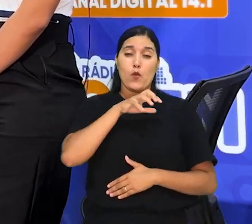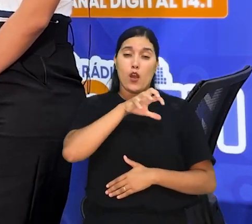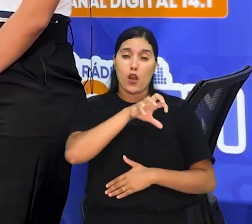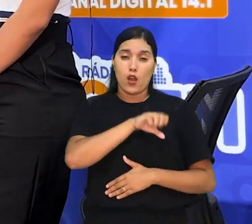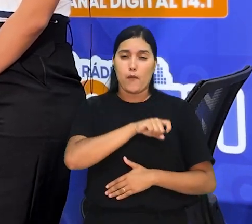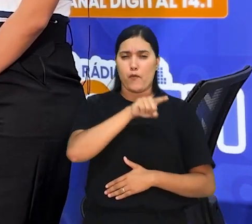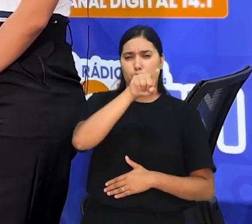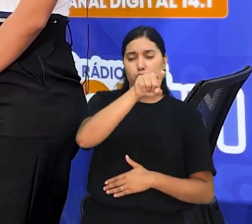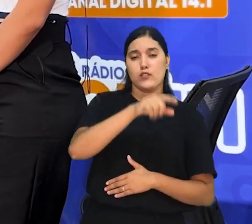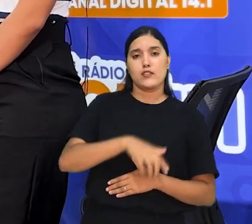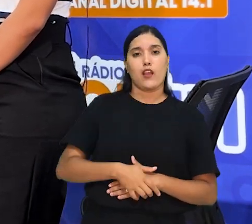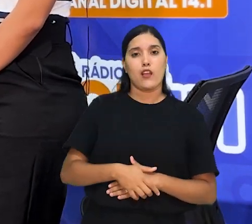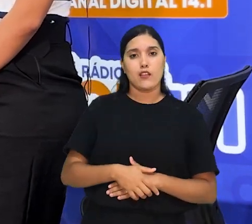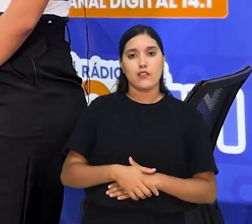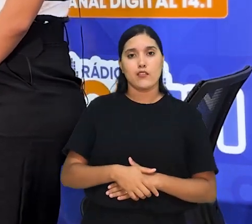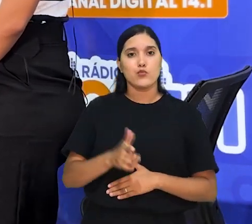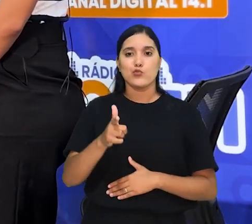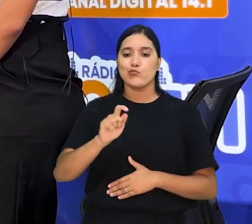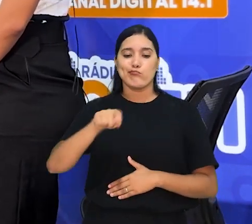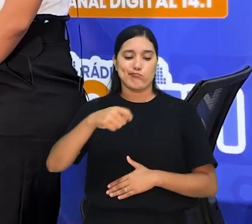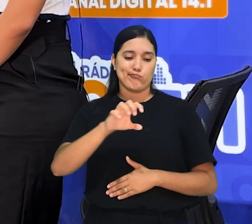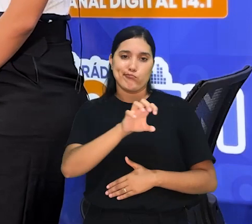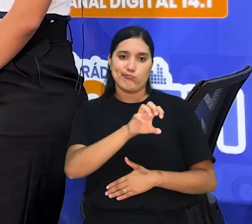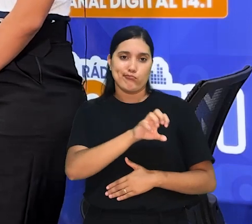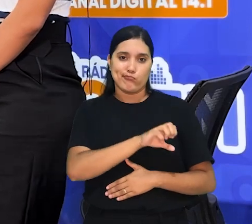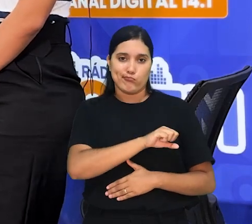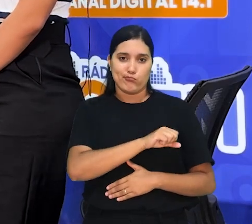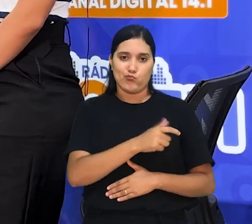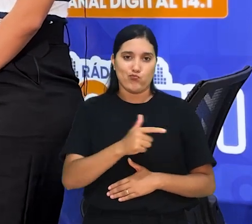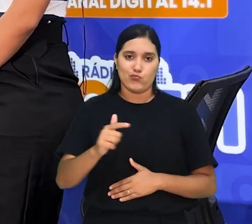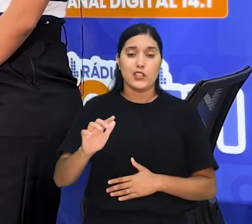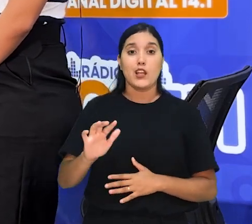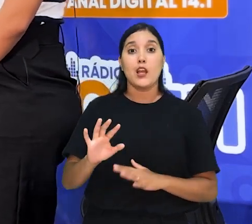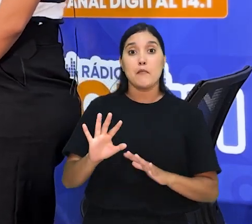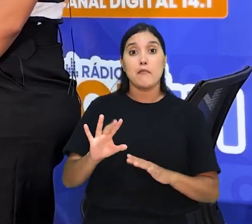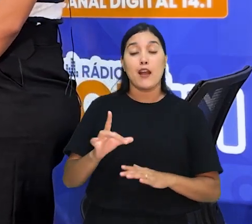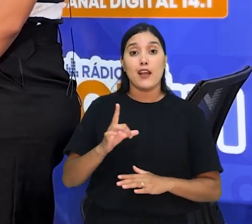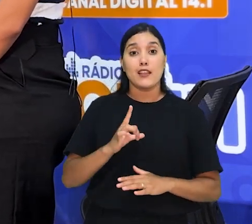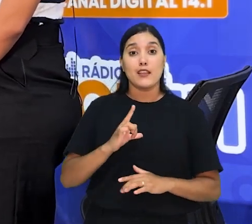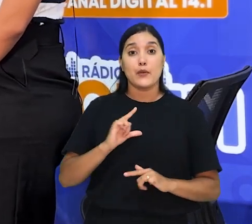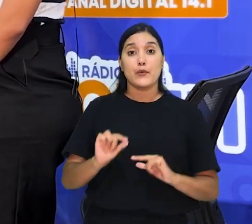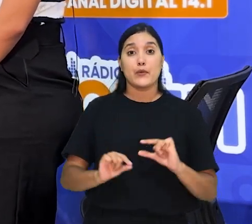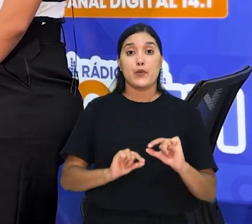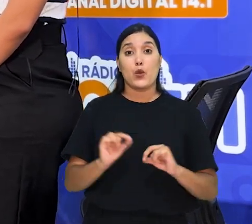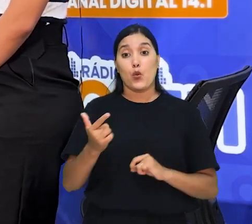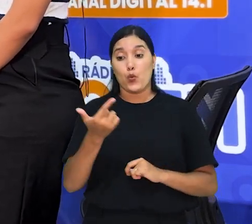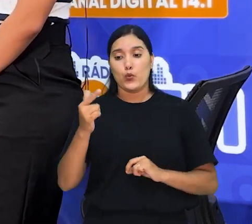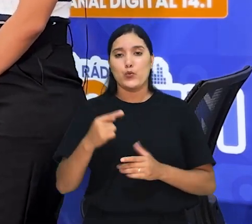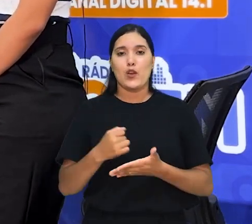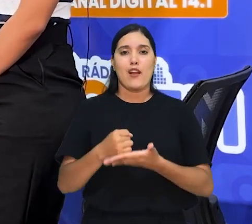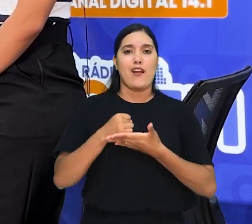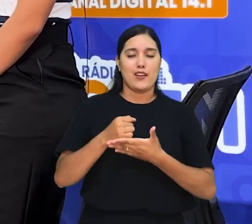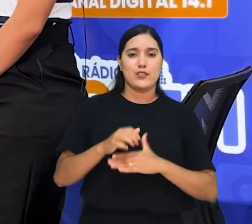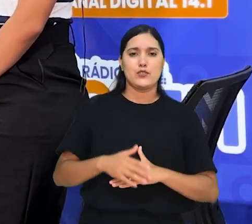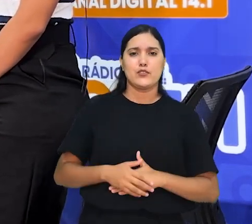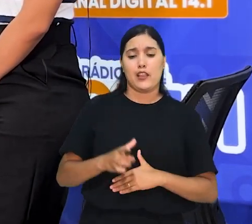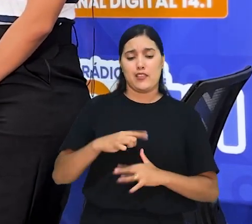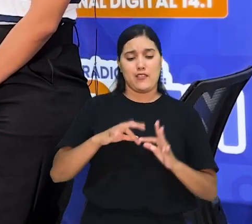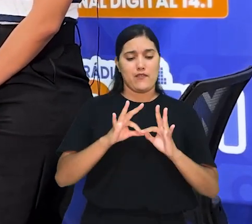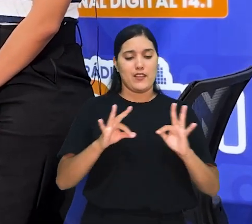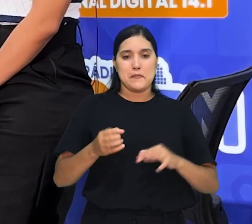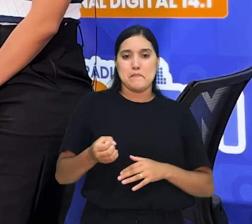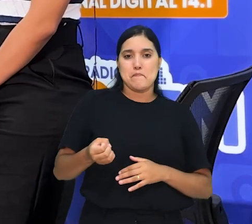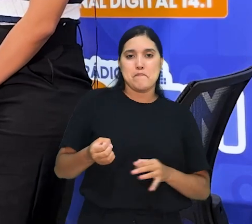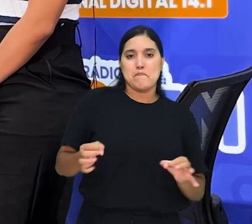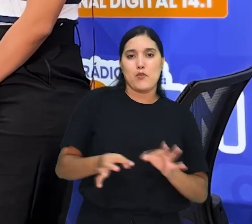eu te amo. Não tem essa configuração aqui de mão. Mas como tem esse aqui que já nos ajuda muito, aqui já tem